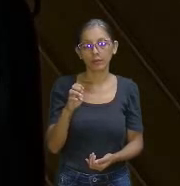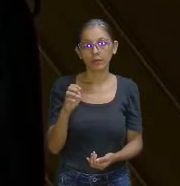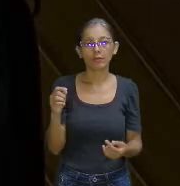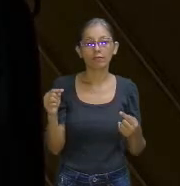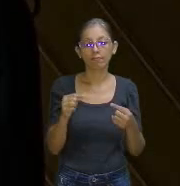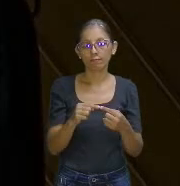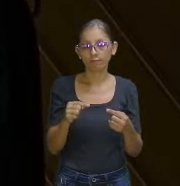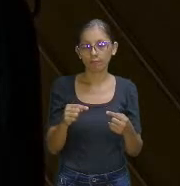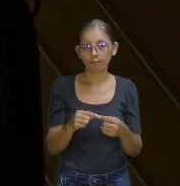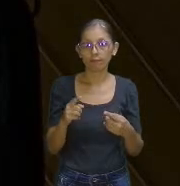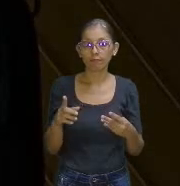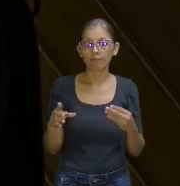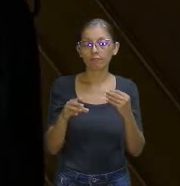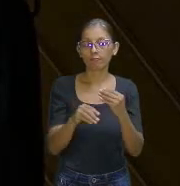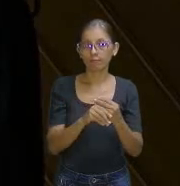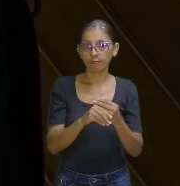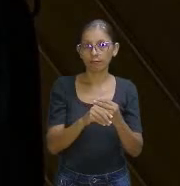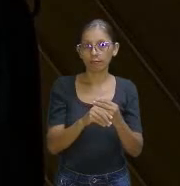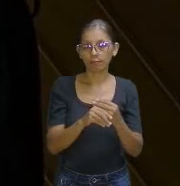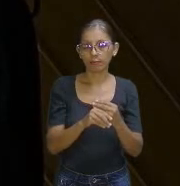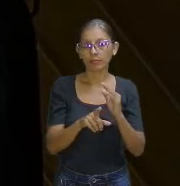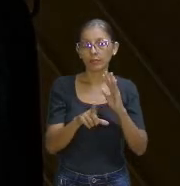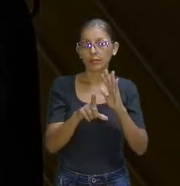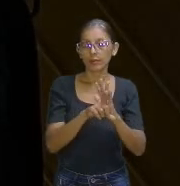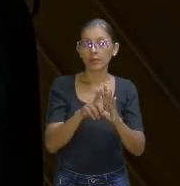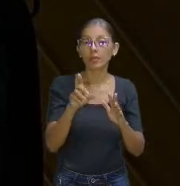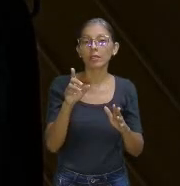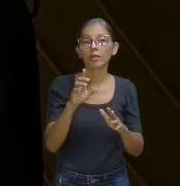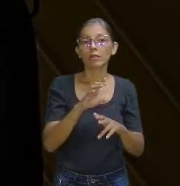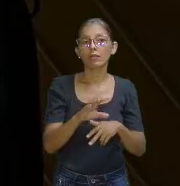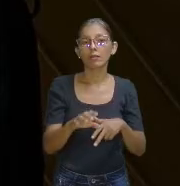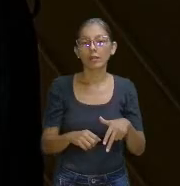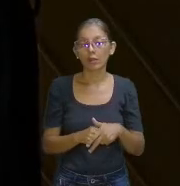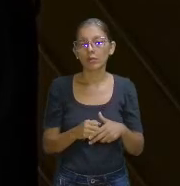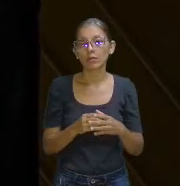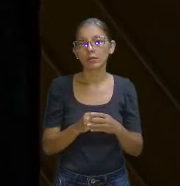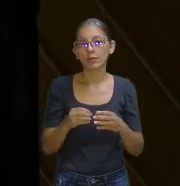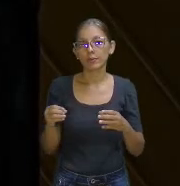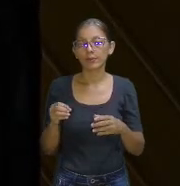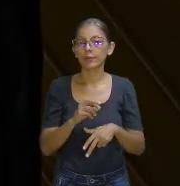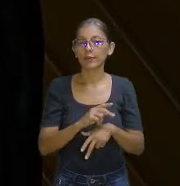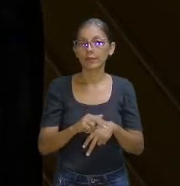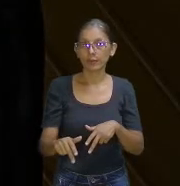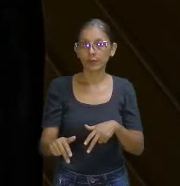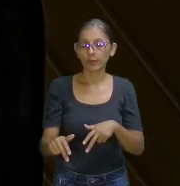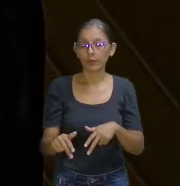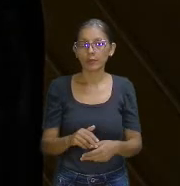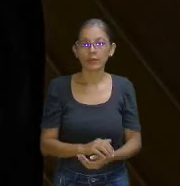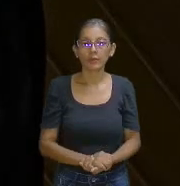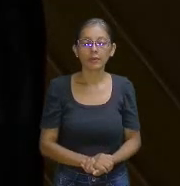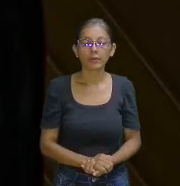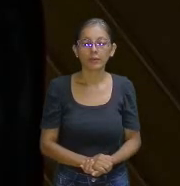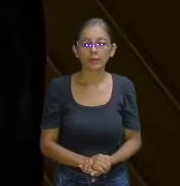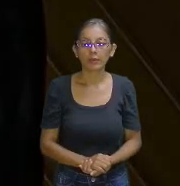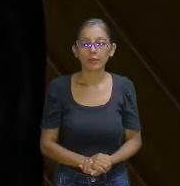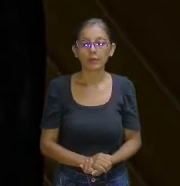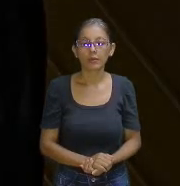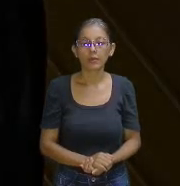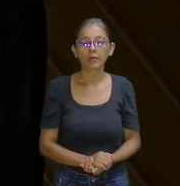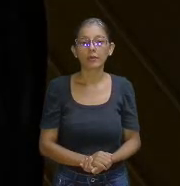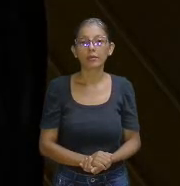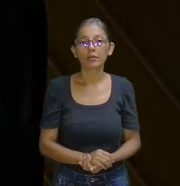consistente e convergente para a caracterização da fraude à cota de gênero. E os trago do